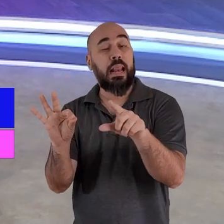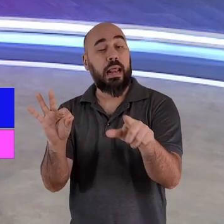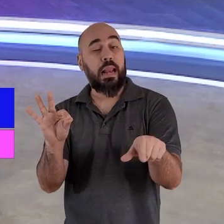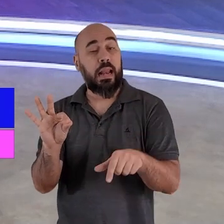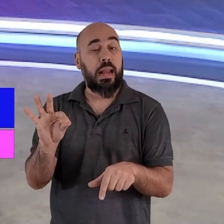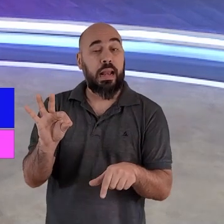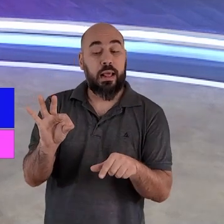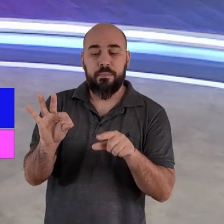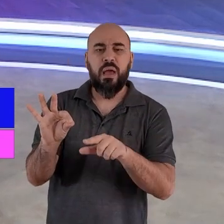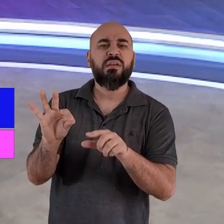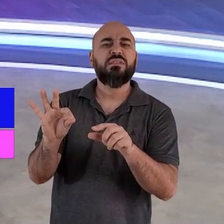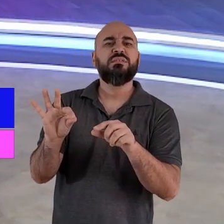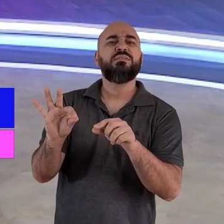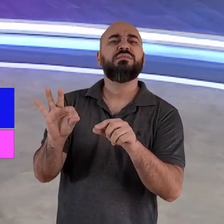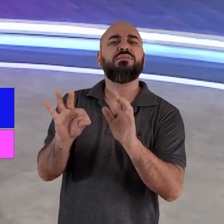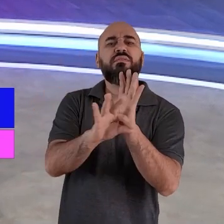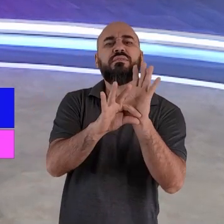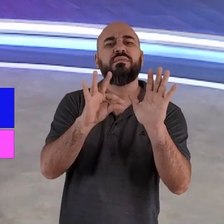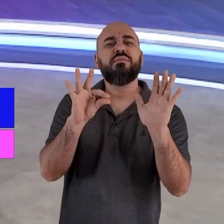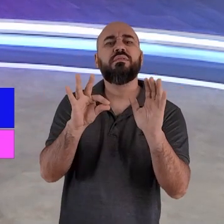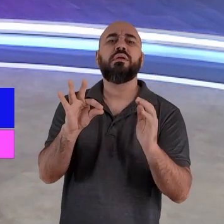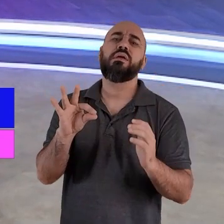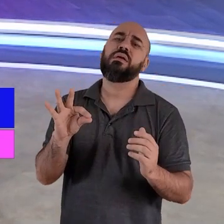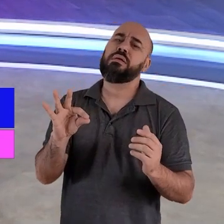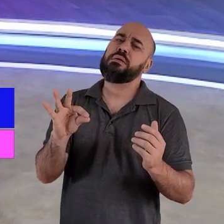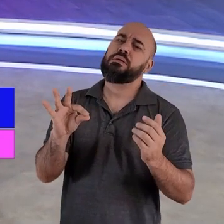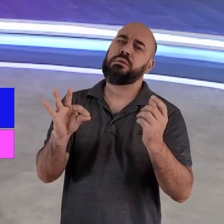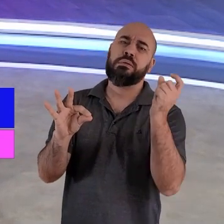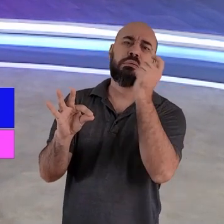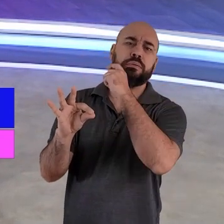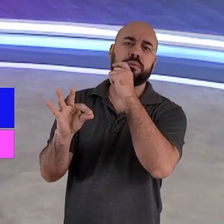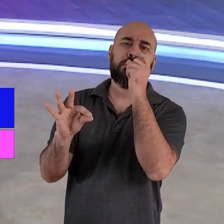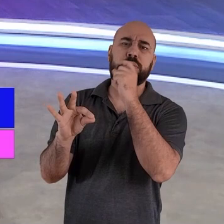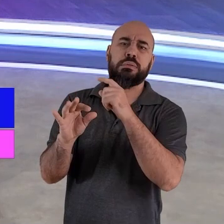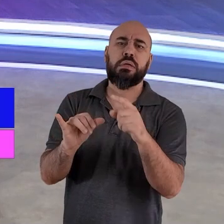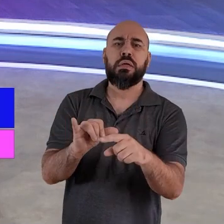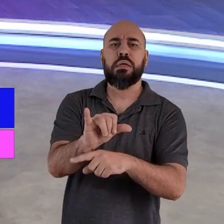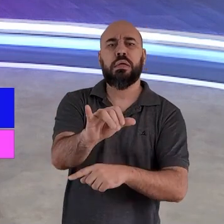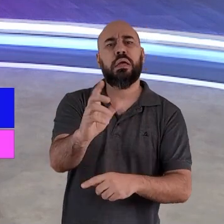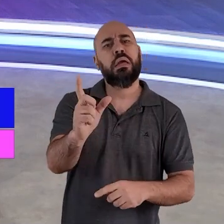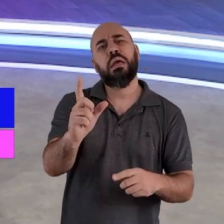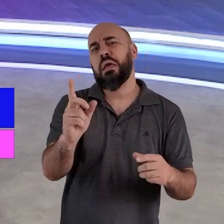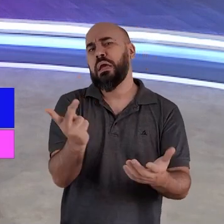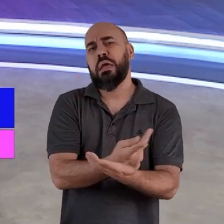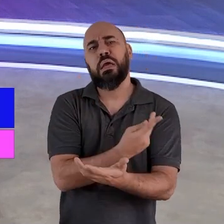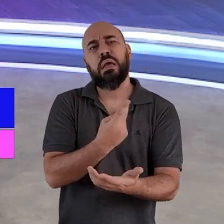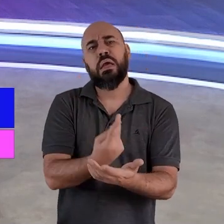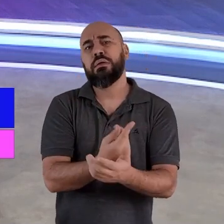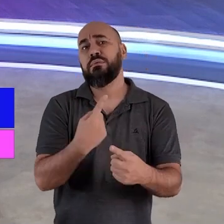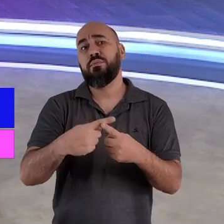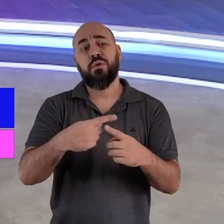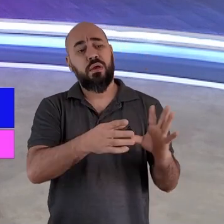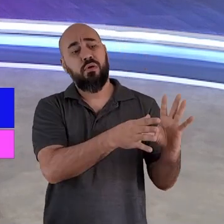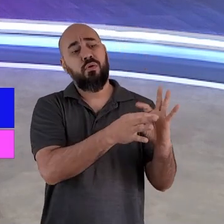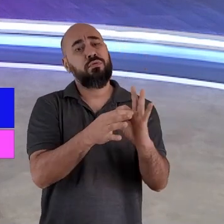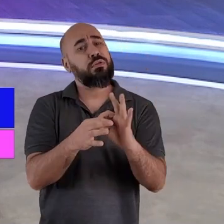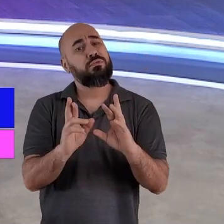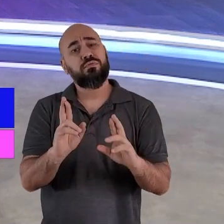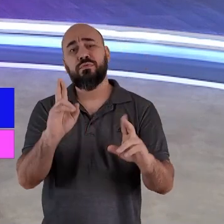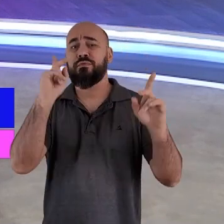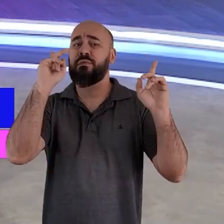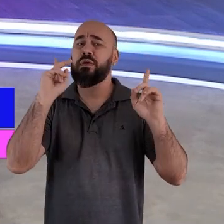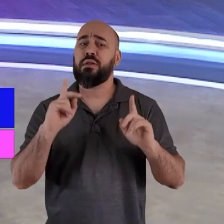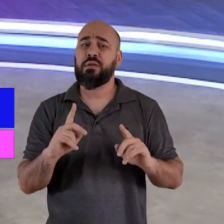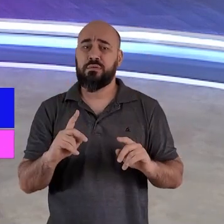são pensamentos, princípios que as pessoas ensinam como se estivessem na Bíblia e que na verdade não